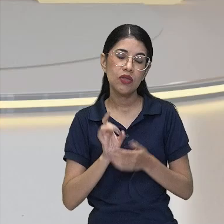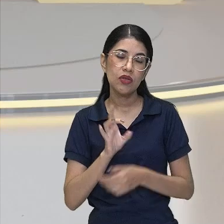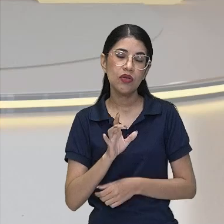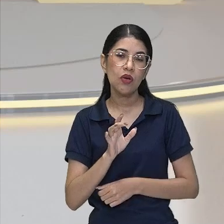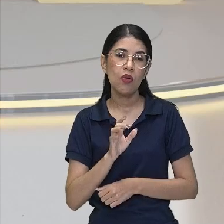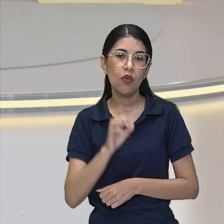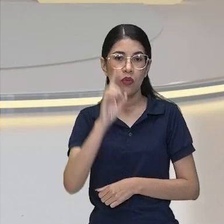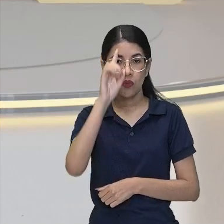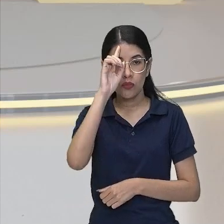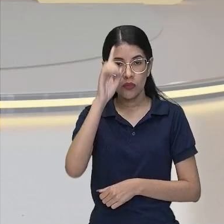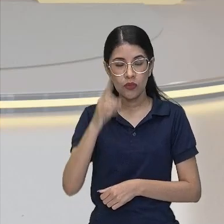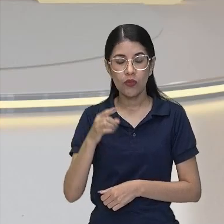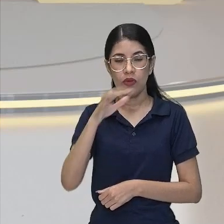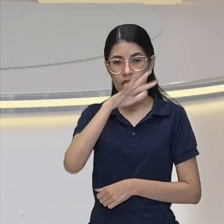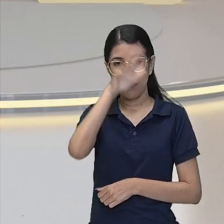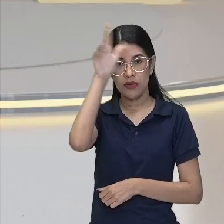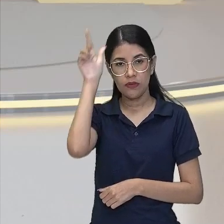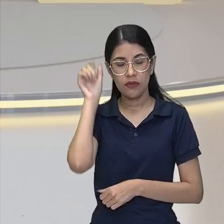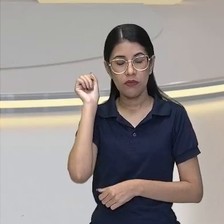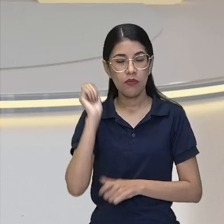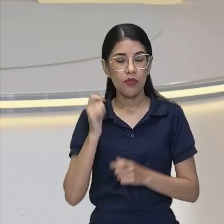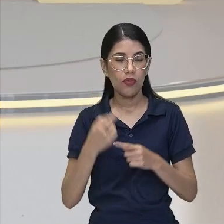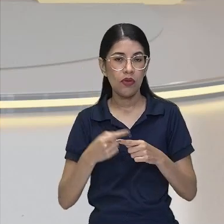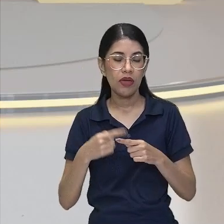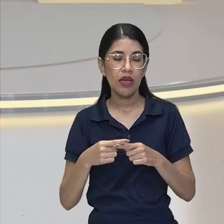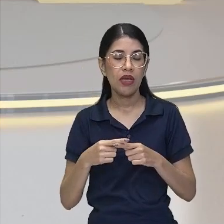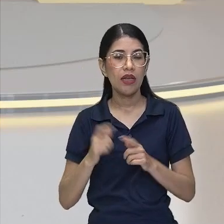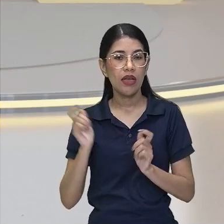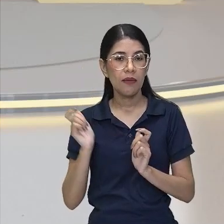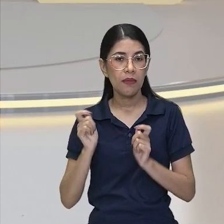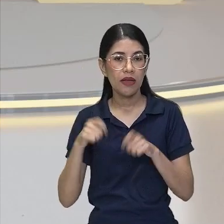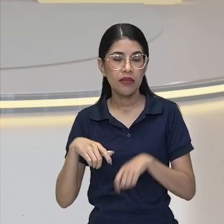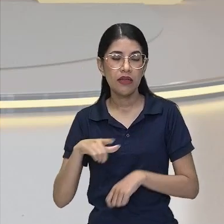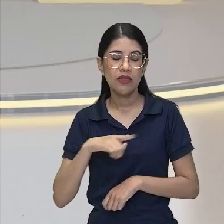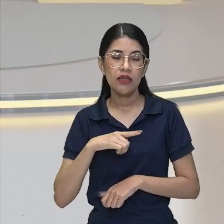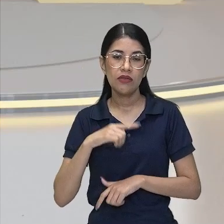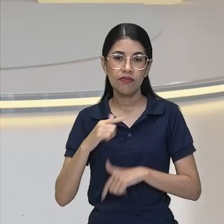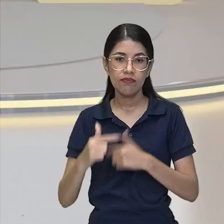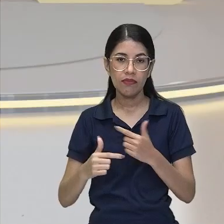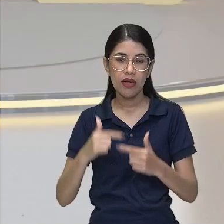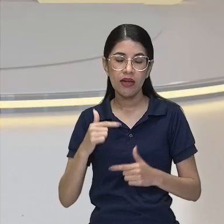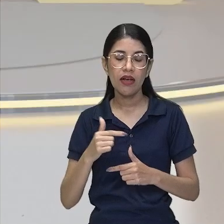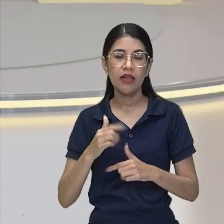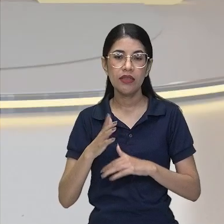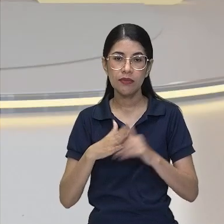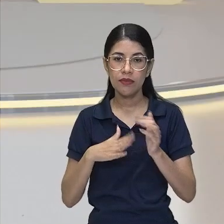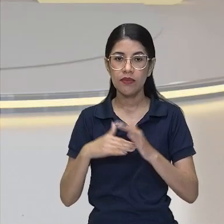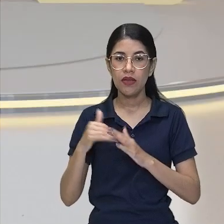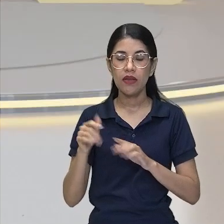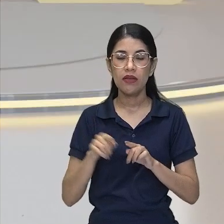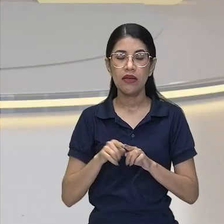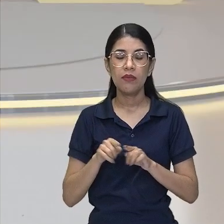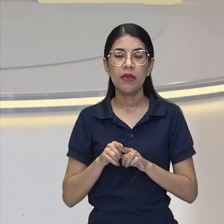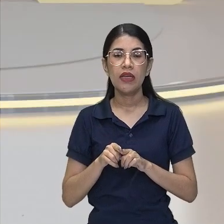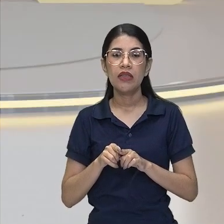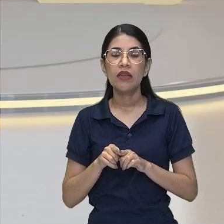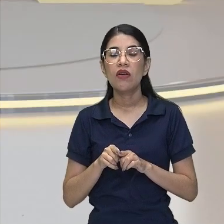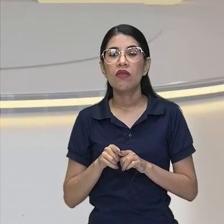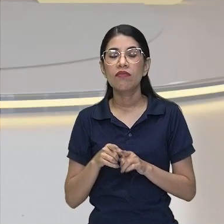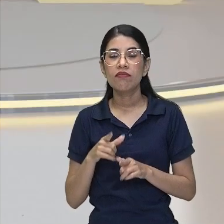amazonense, tá bom? Tamanha a alta capacidade que esses trabalhadores têm, né? Então, é um mercado que foi bem